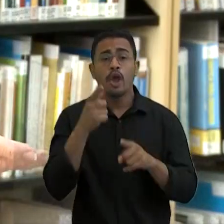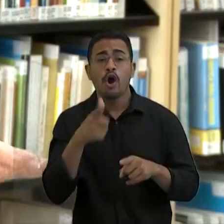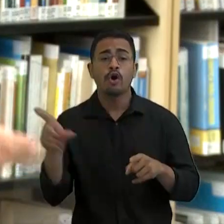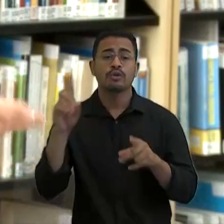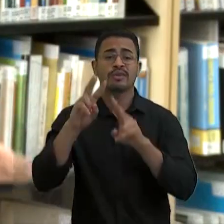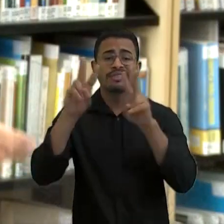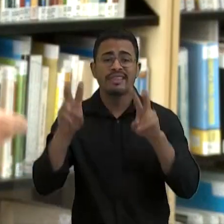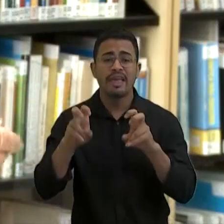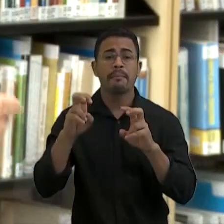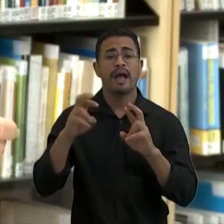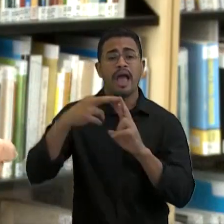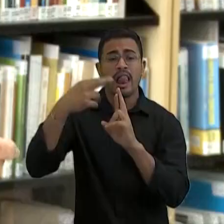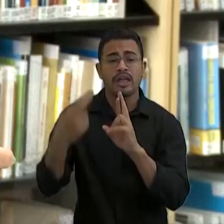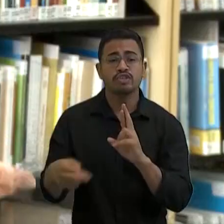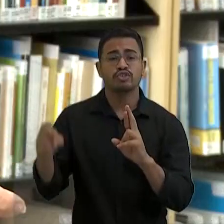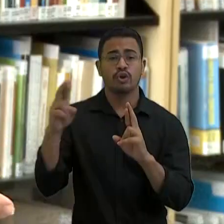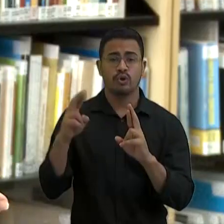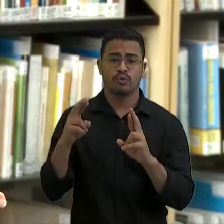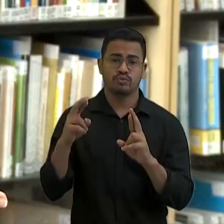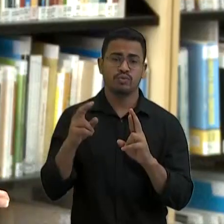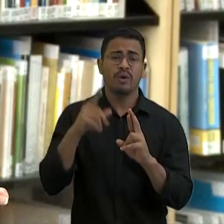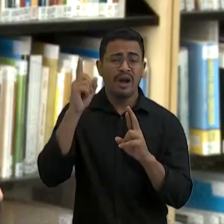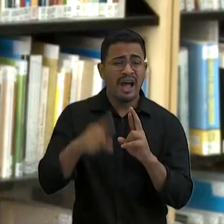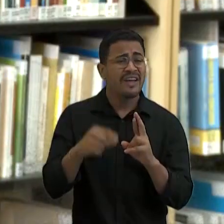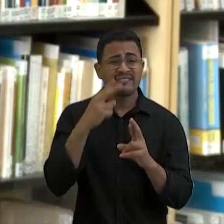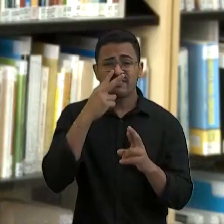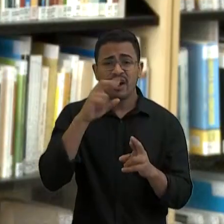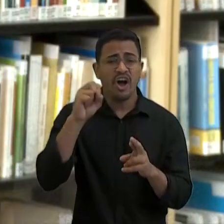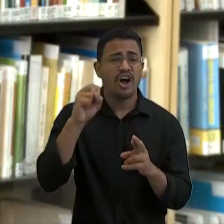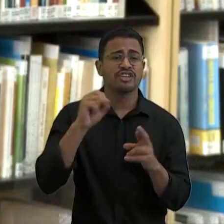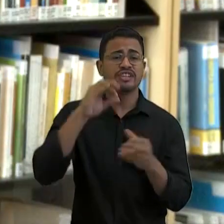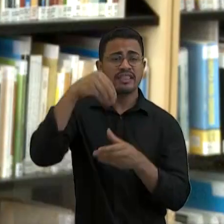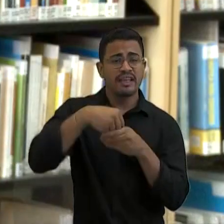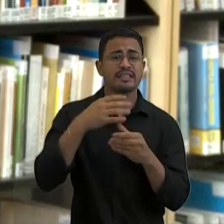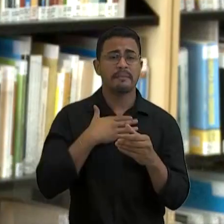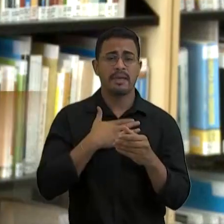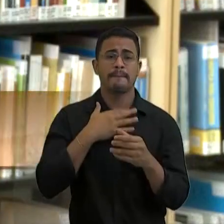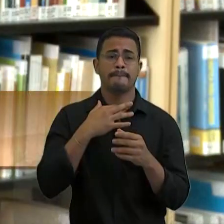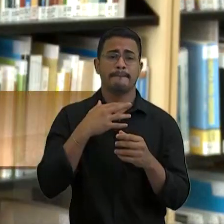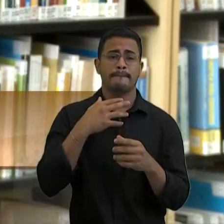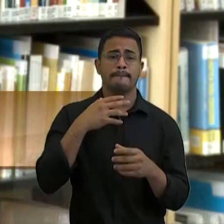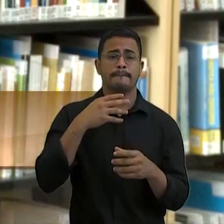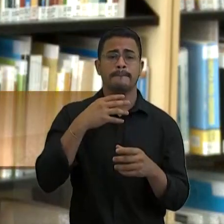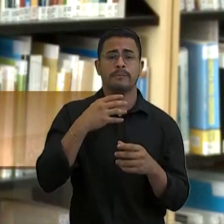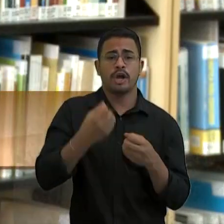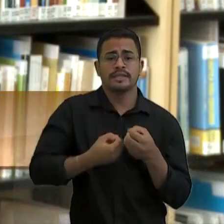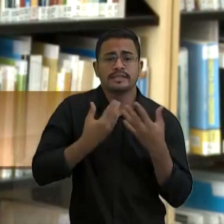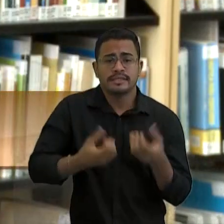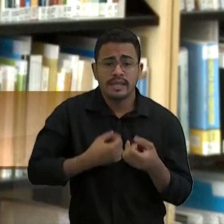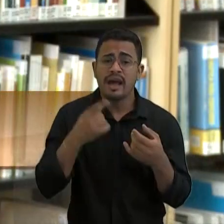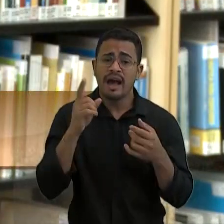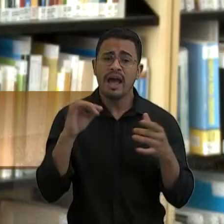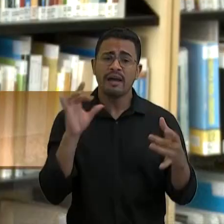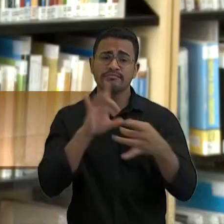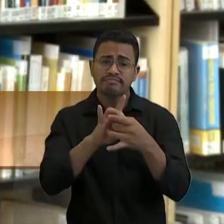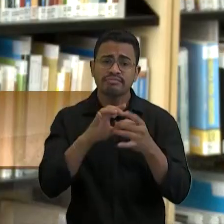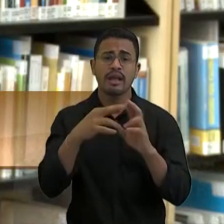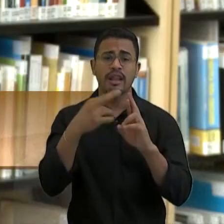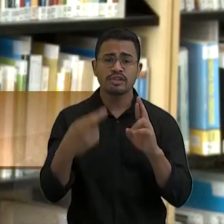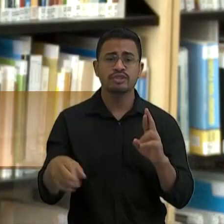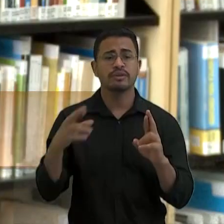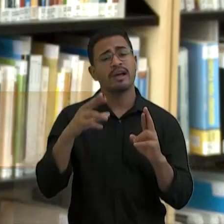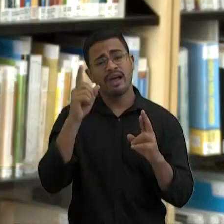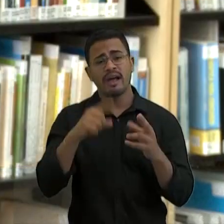religioso é muito forte na minha poesia, né? A religiosidade. São esses os temas